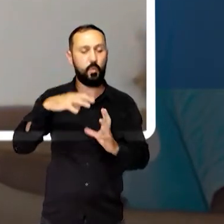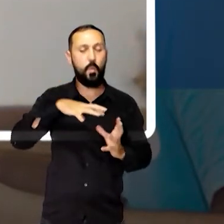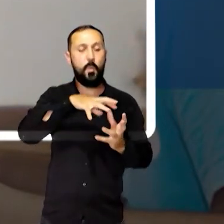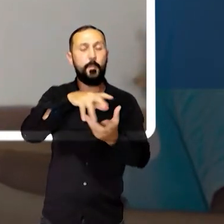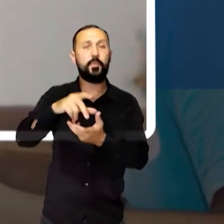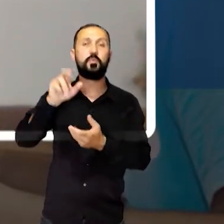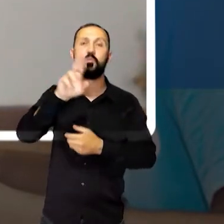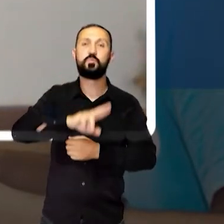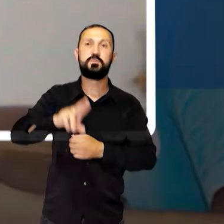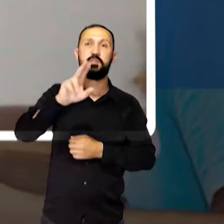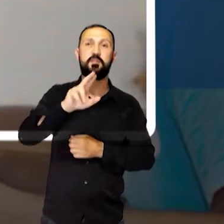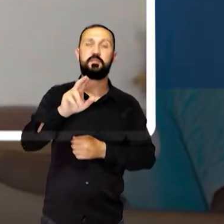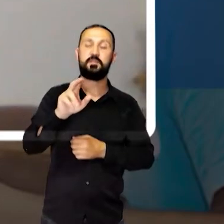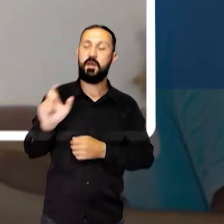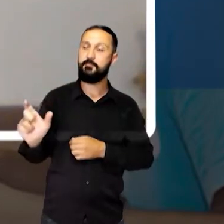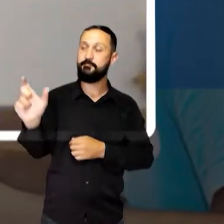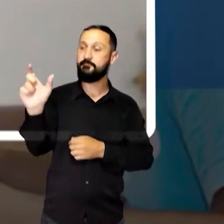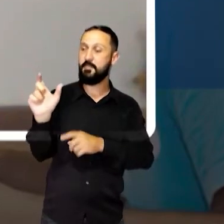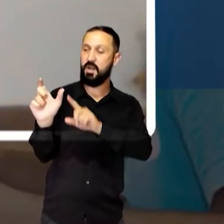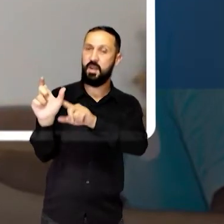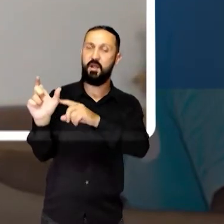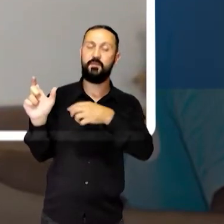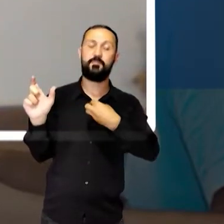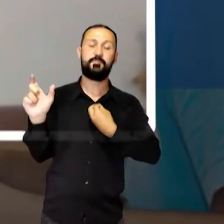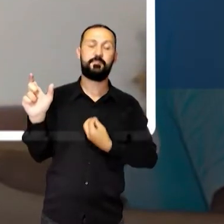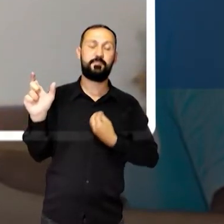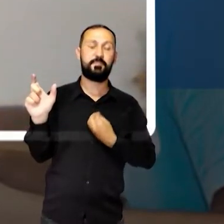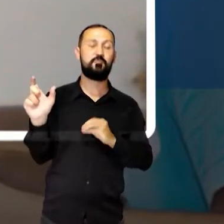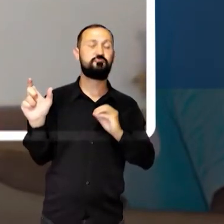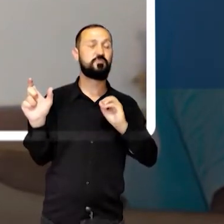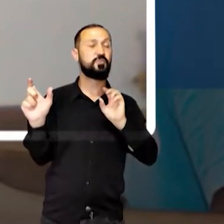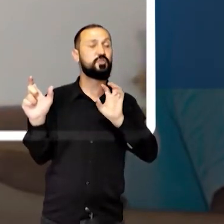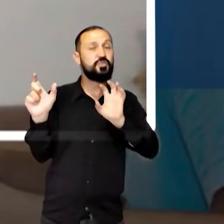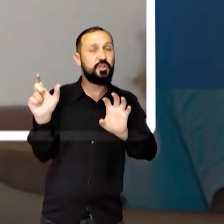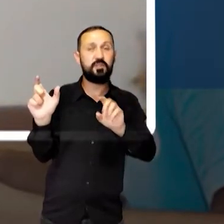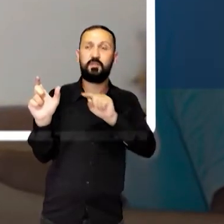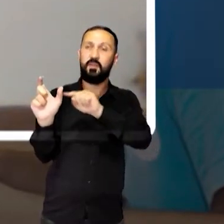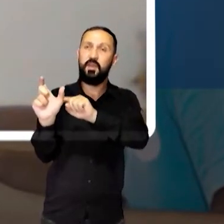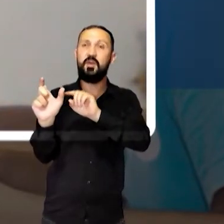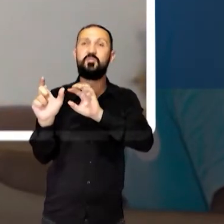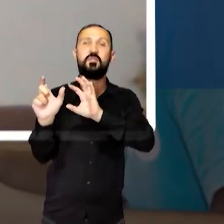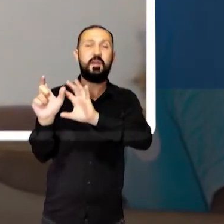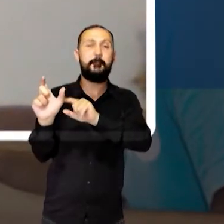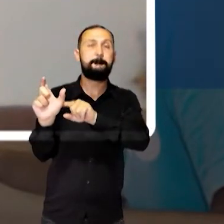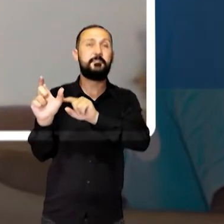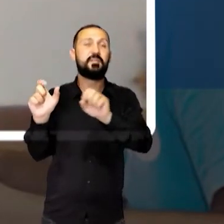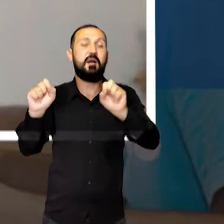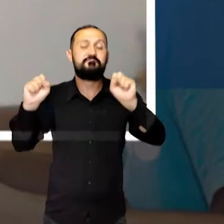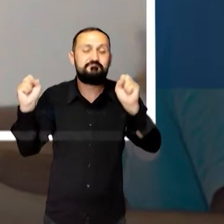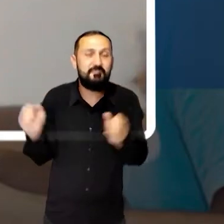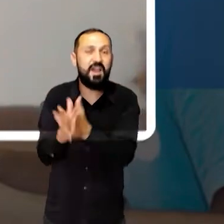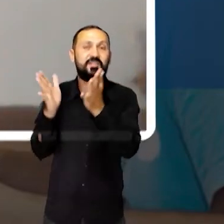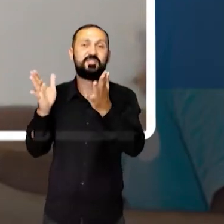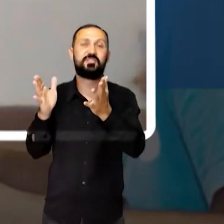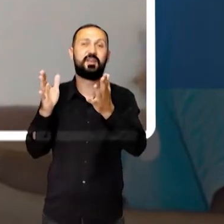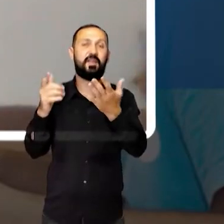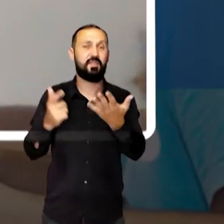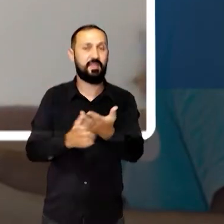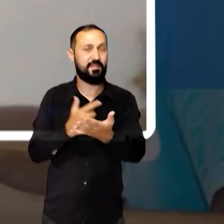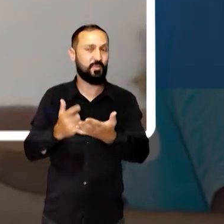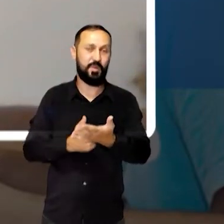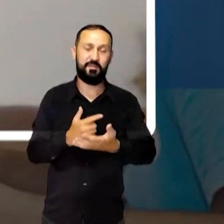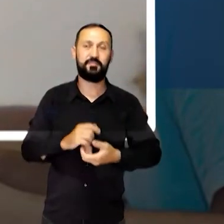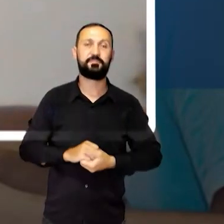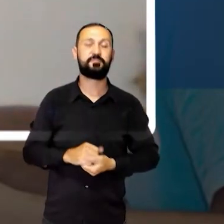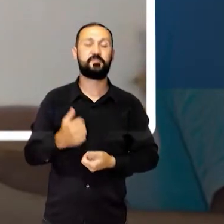mundo através da palavra. O meu ser e estar no mundo é através do poder, da magia da palavra e do